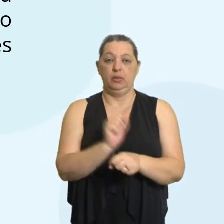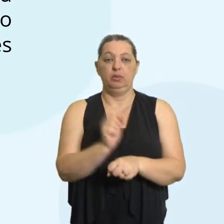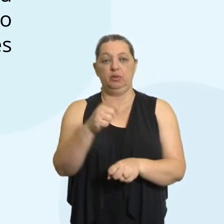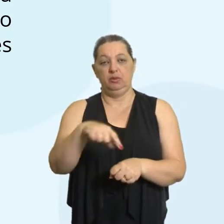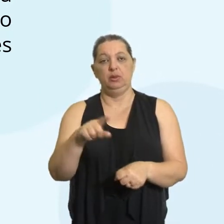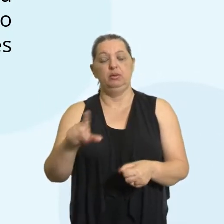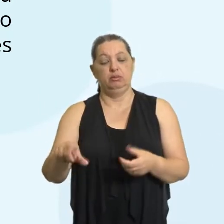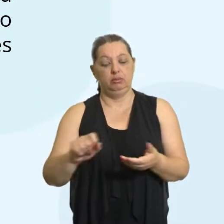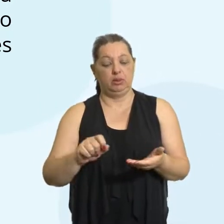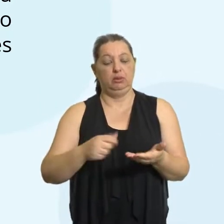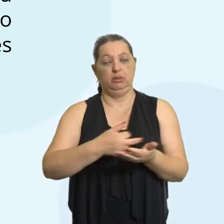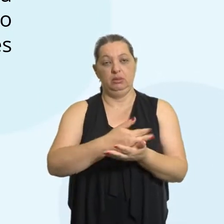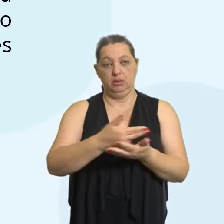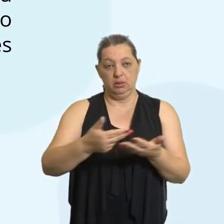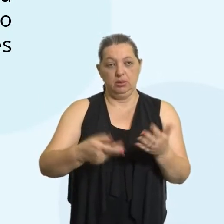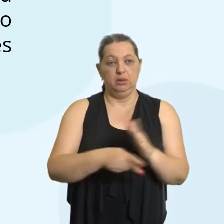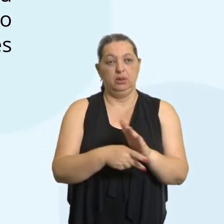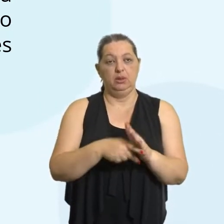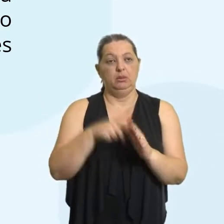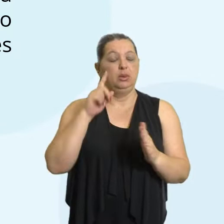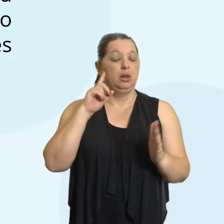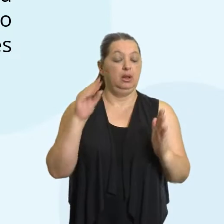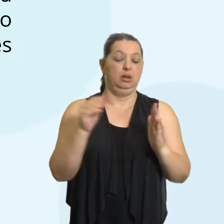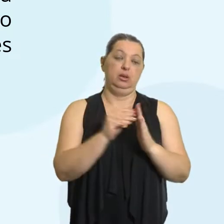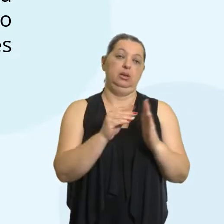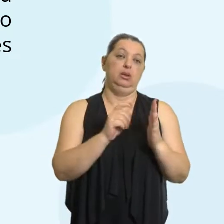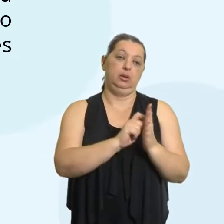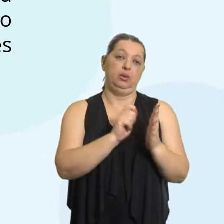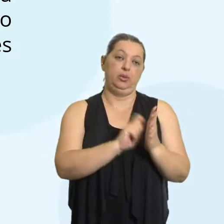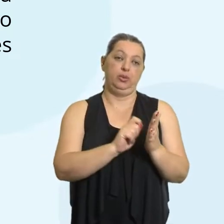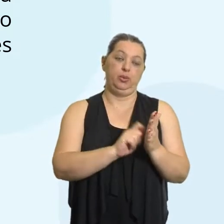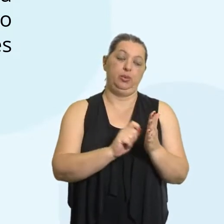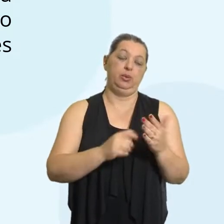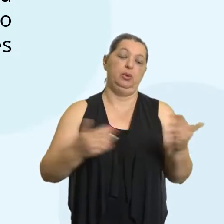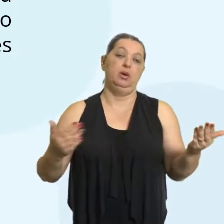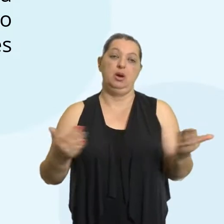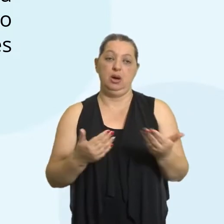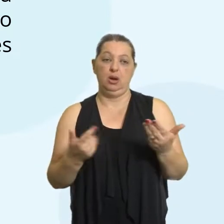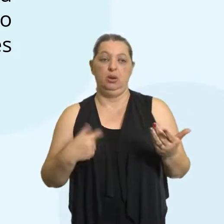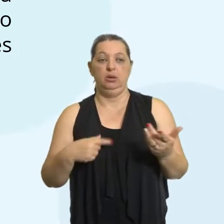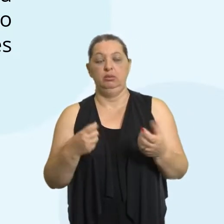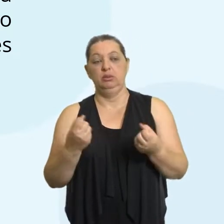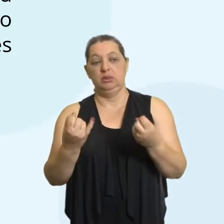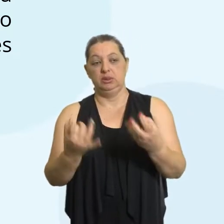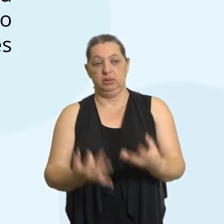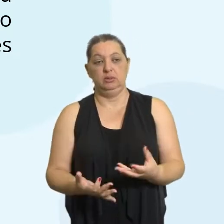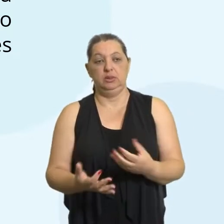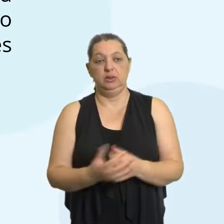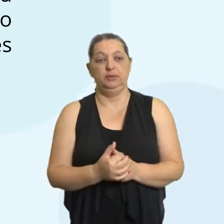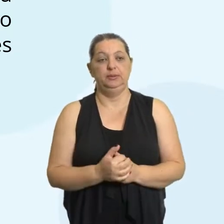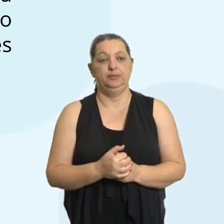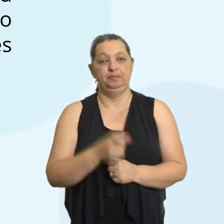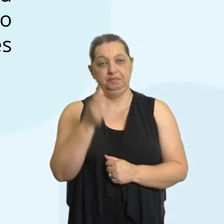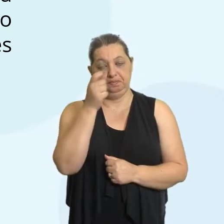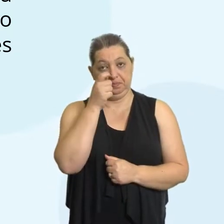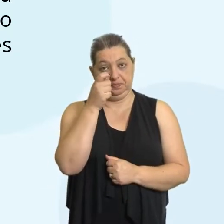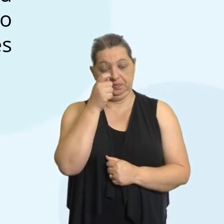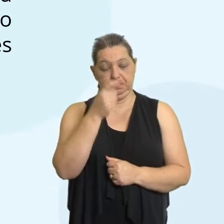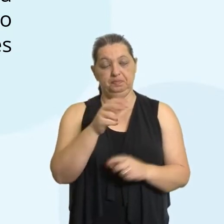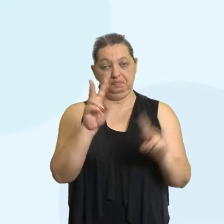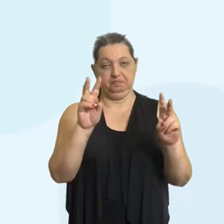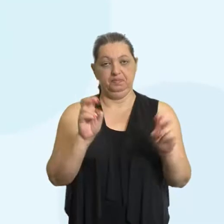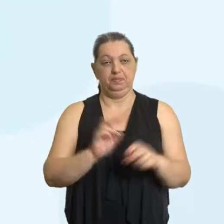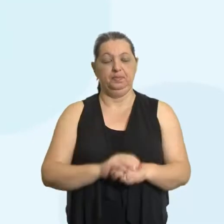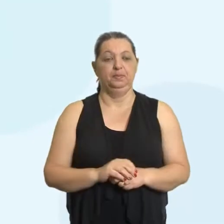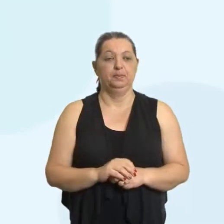vocês vão pegando diário imagem que você já estou com ele Rodrigo vai passar para gente a utilização bem interessante sobre o